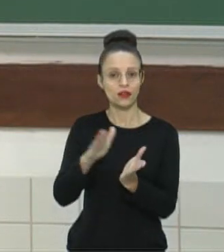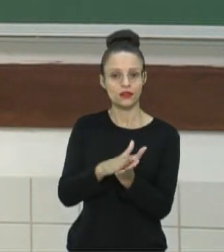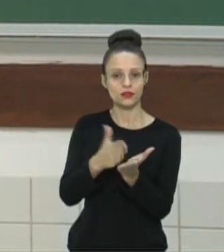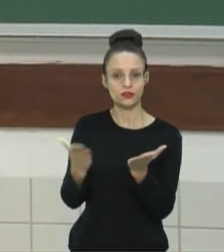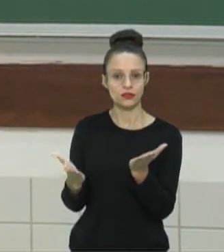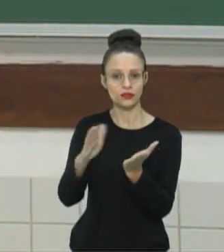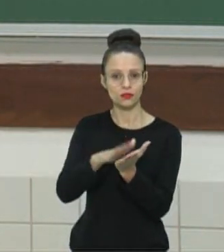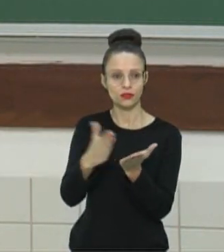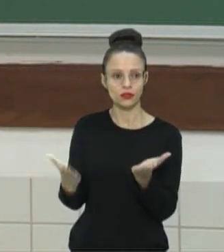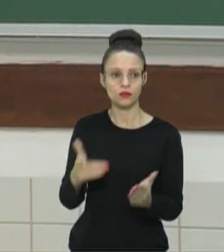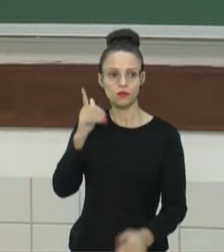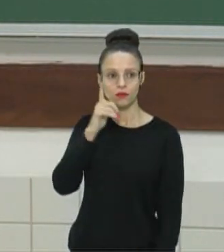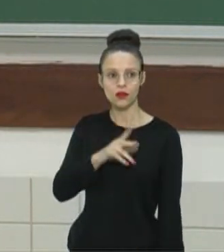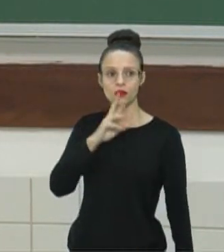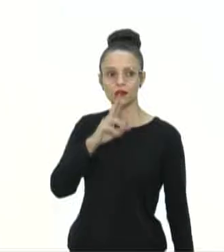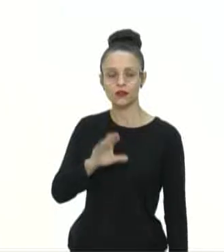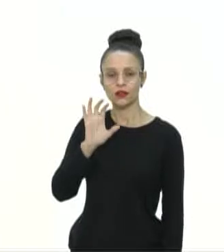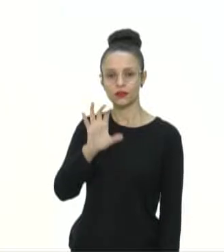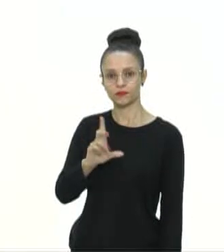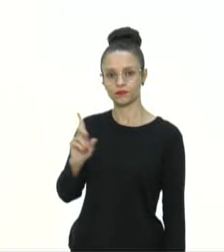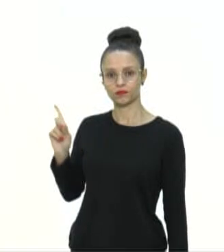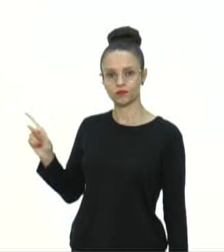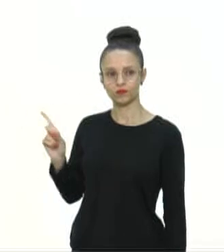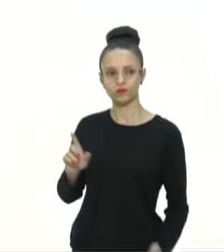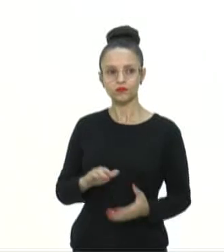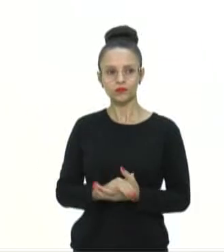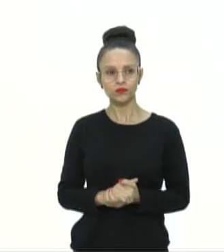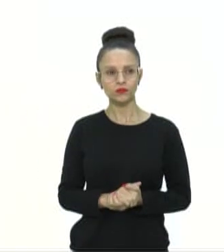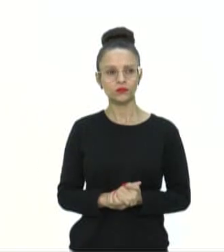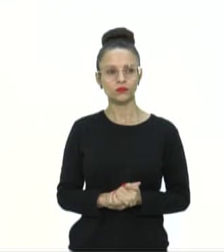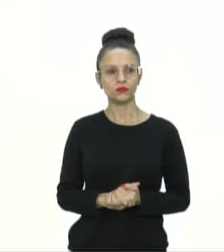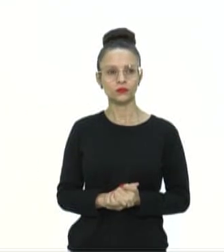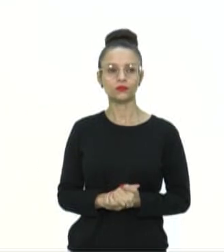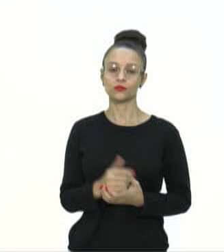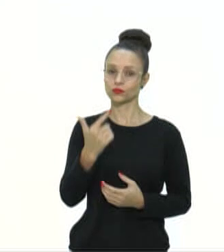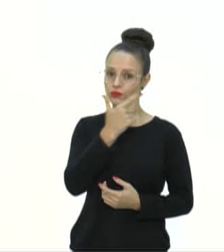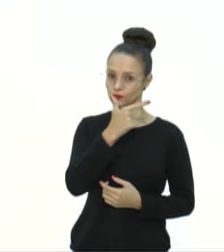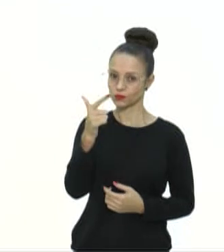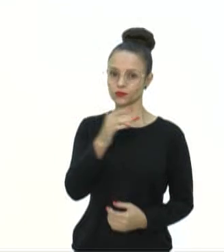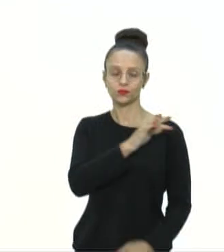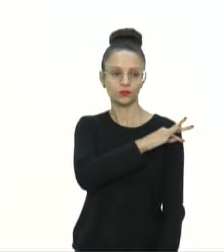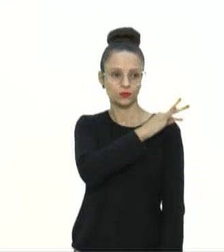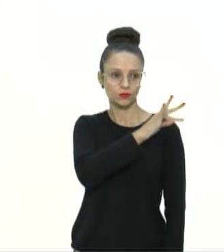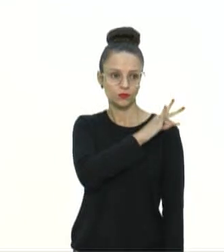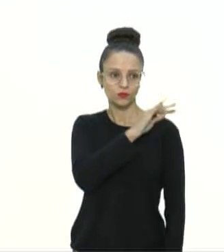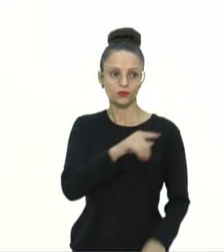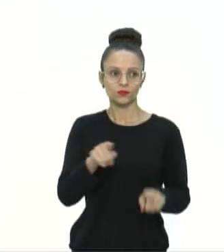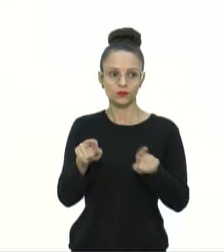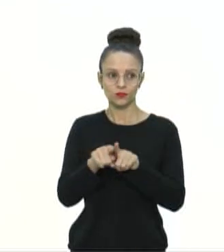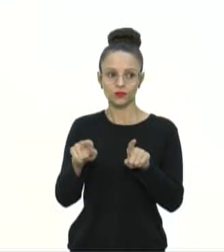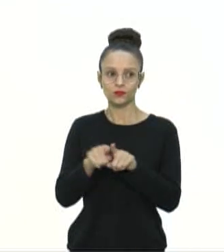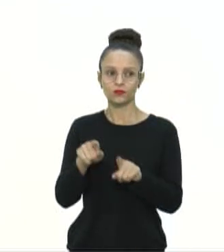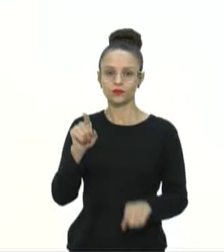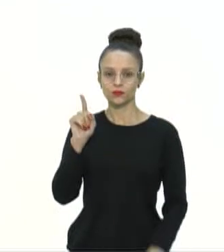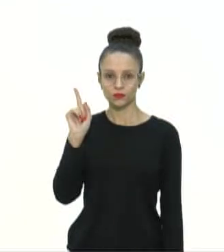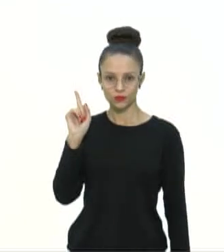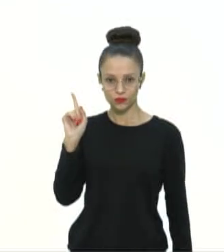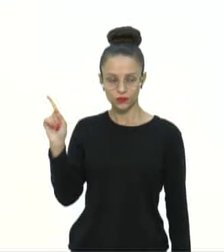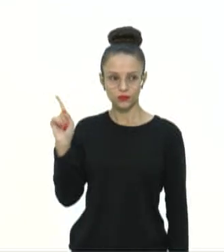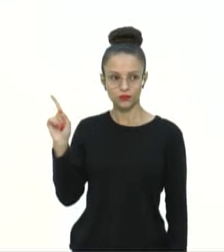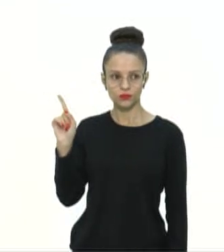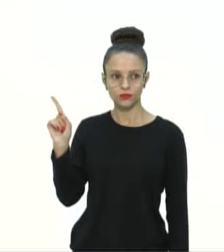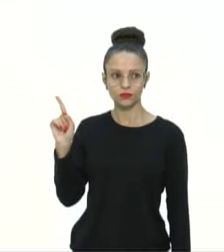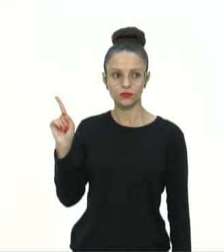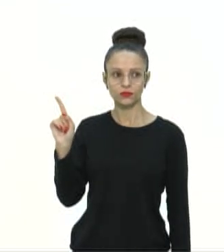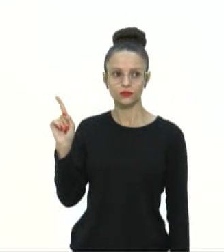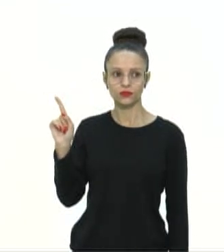chegar nesse resultado aqui. Outra técnica também é essa